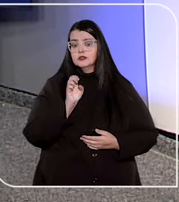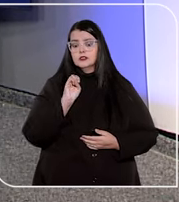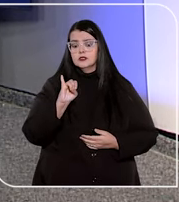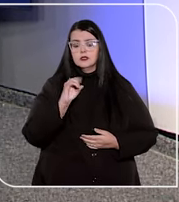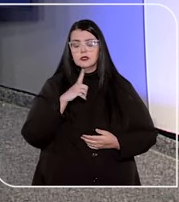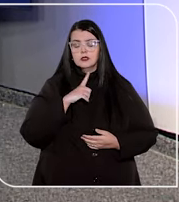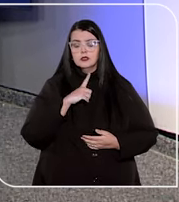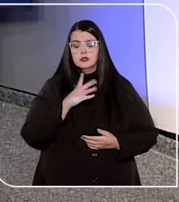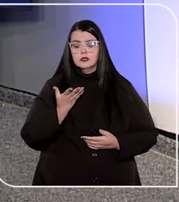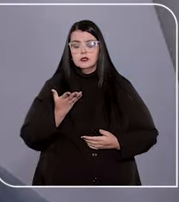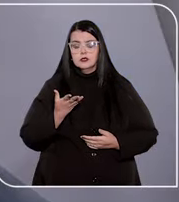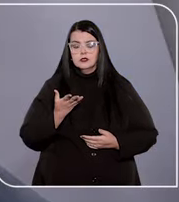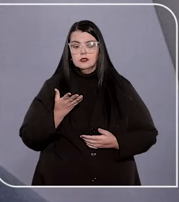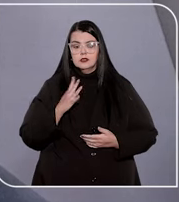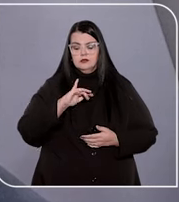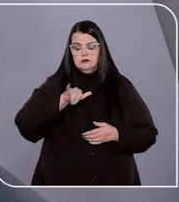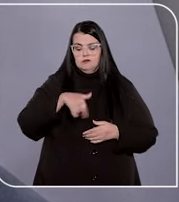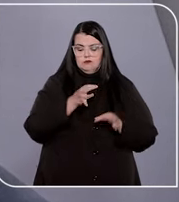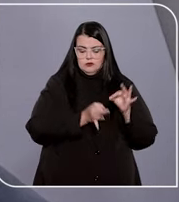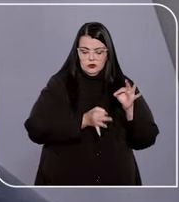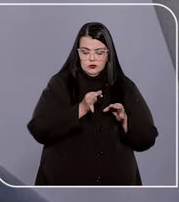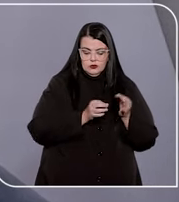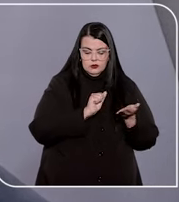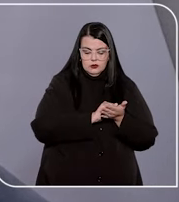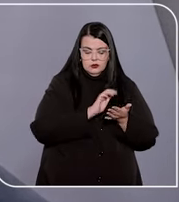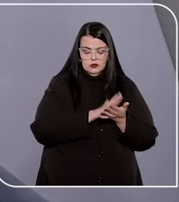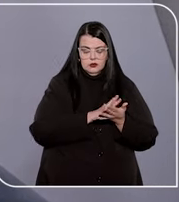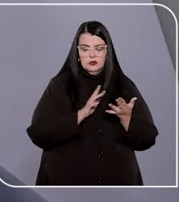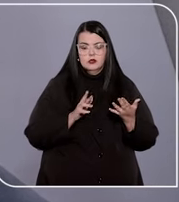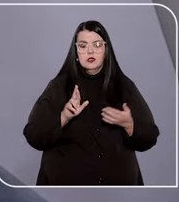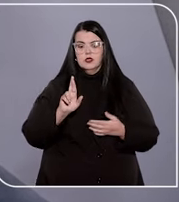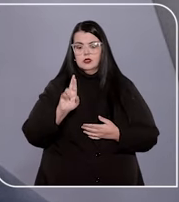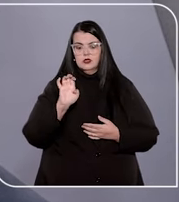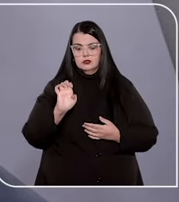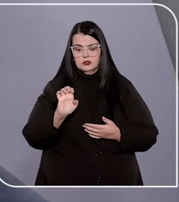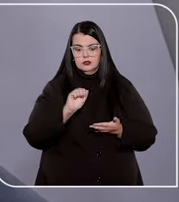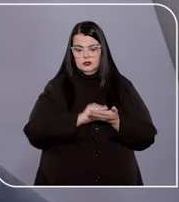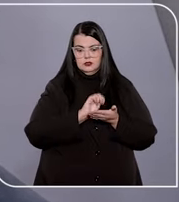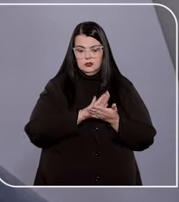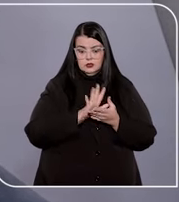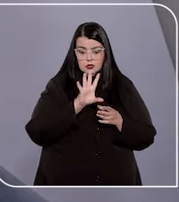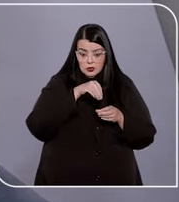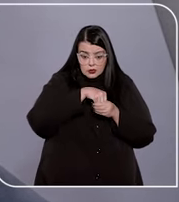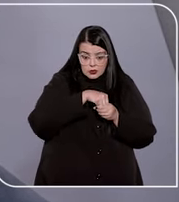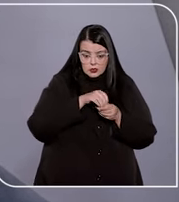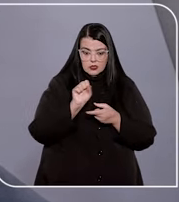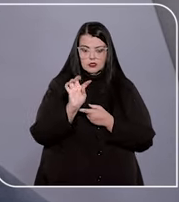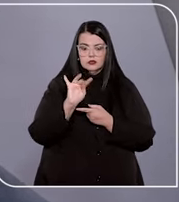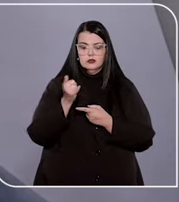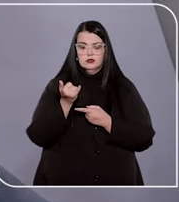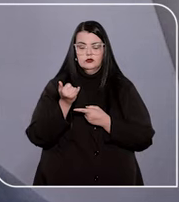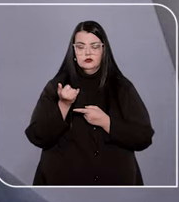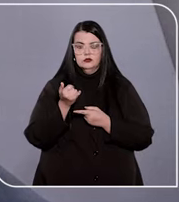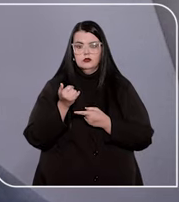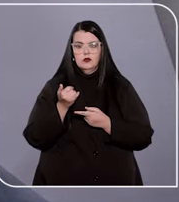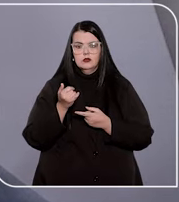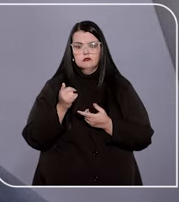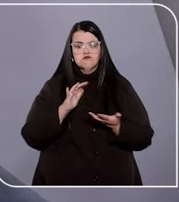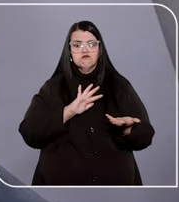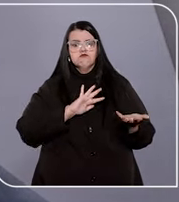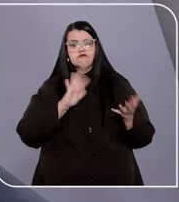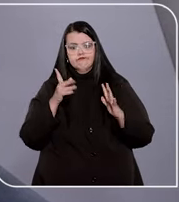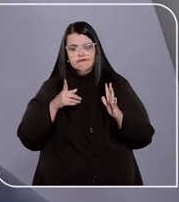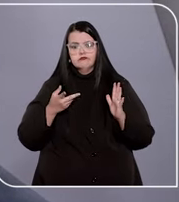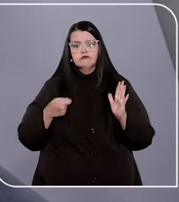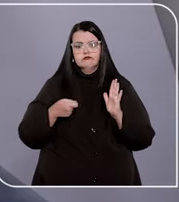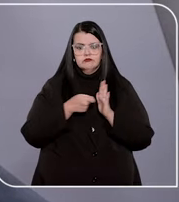em determinado julgamento de recurso extraordinário interposto aqui no STJ, né, for alegada aí violação